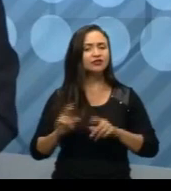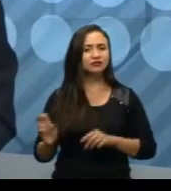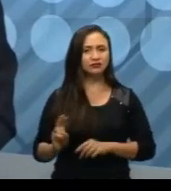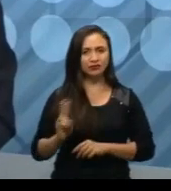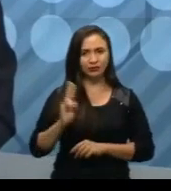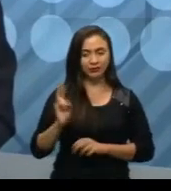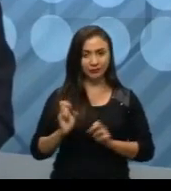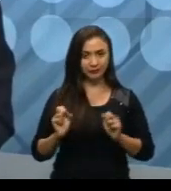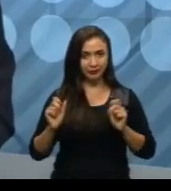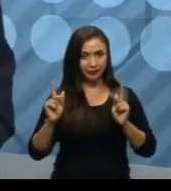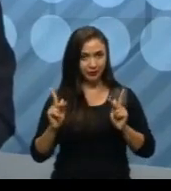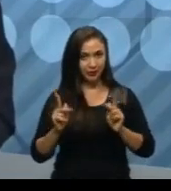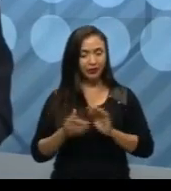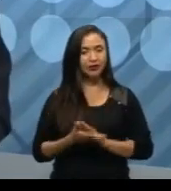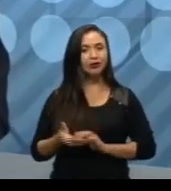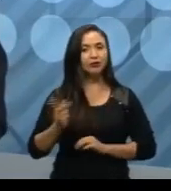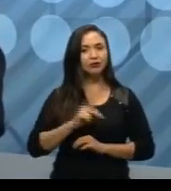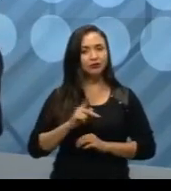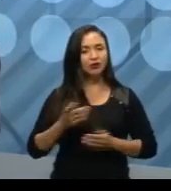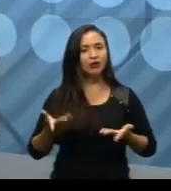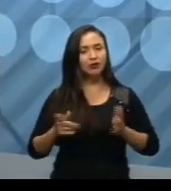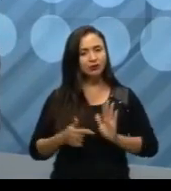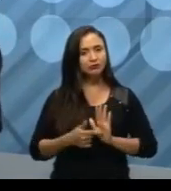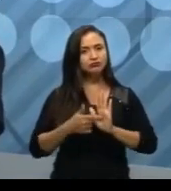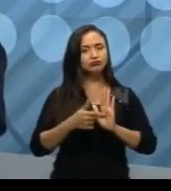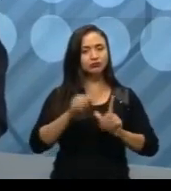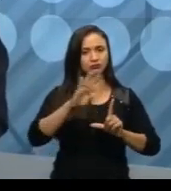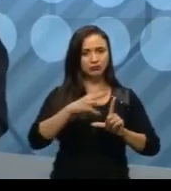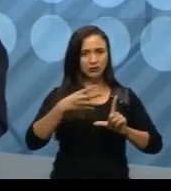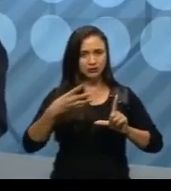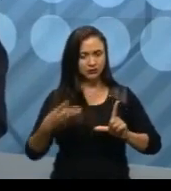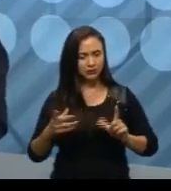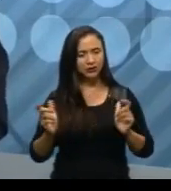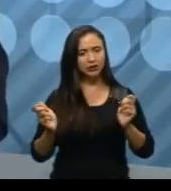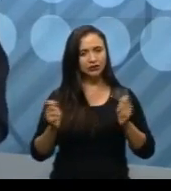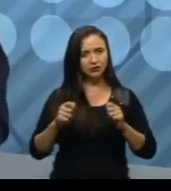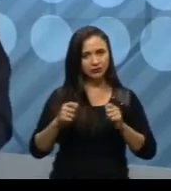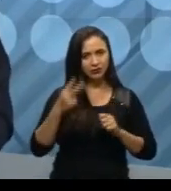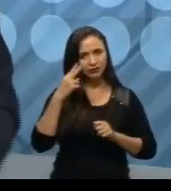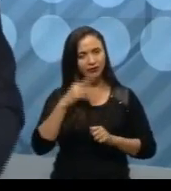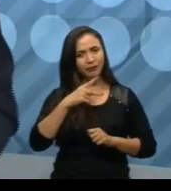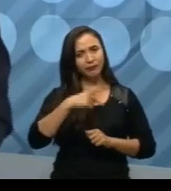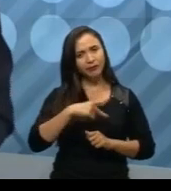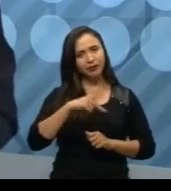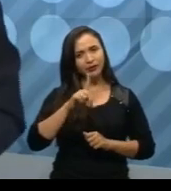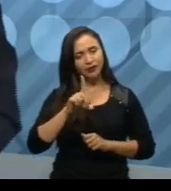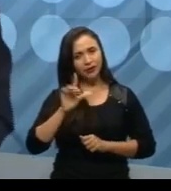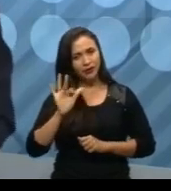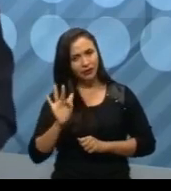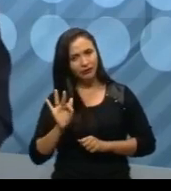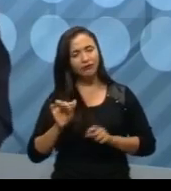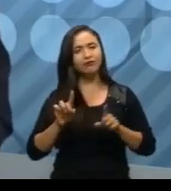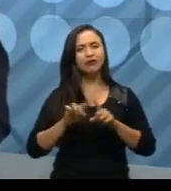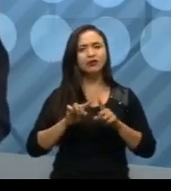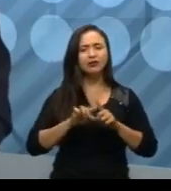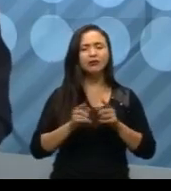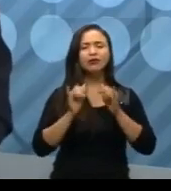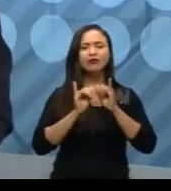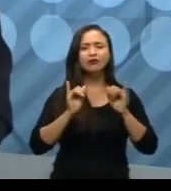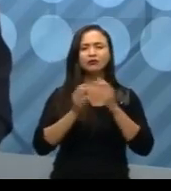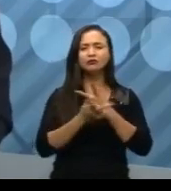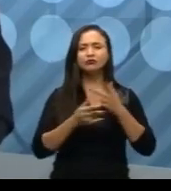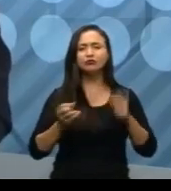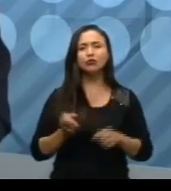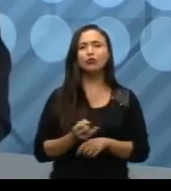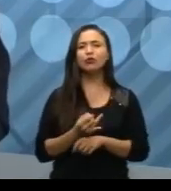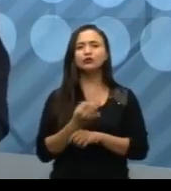valores, ok? Então o professor vai deixar disponível a planilha, vai deixar disponível também um PDF com os dados dos quantitativos